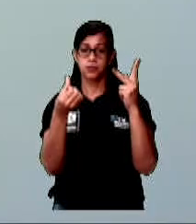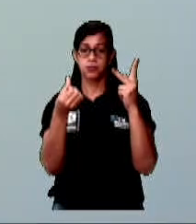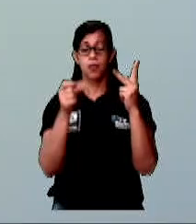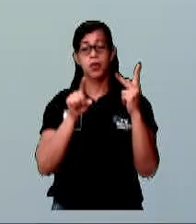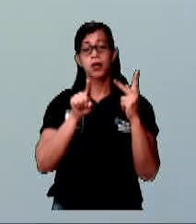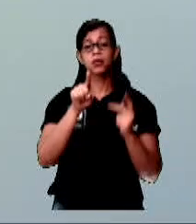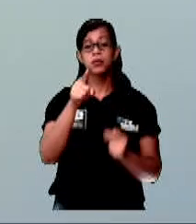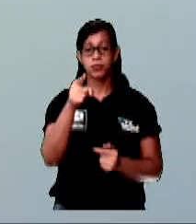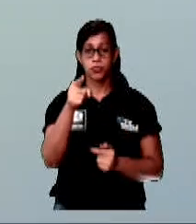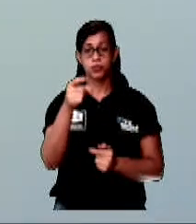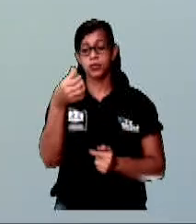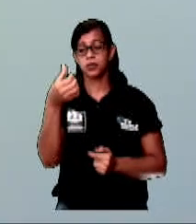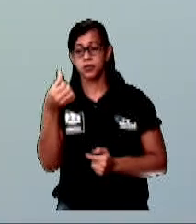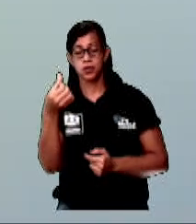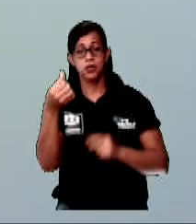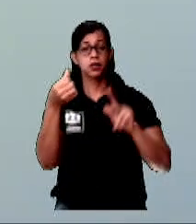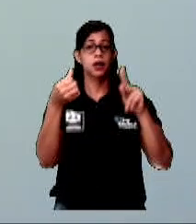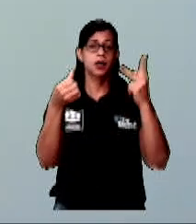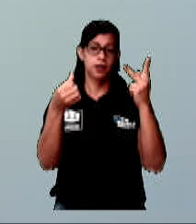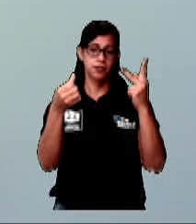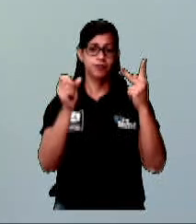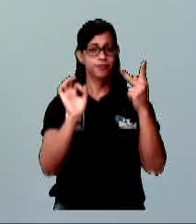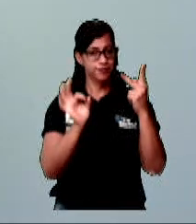ponto 6H, certo?